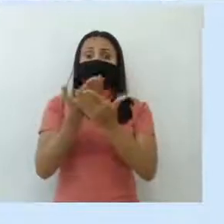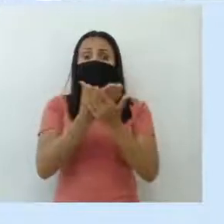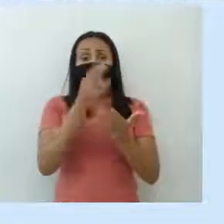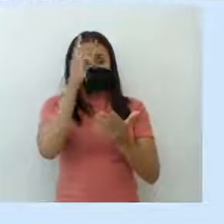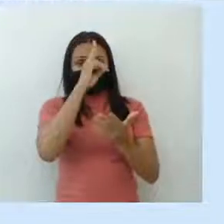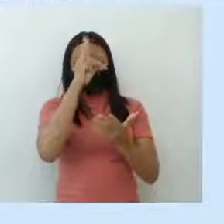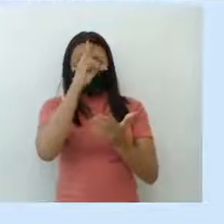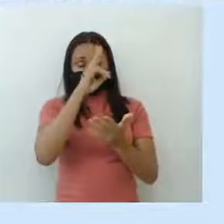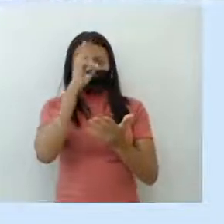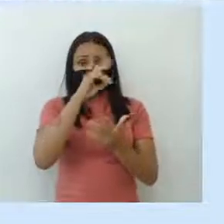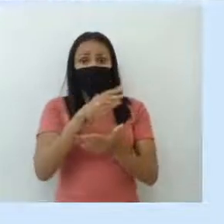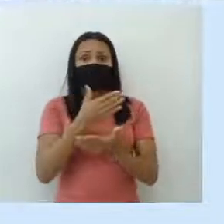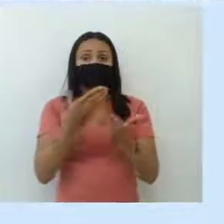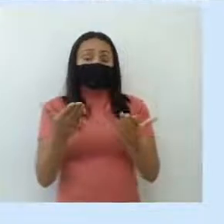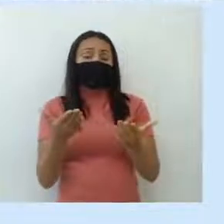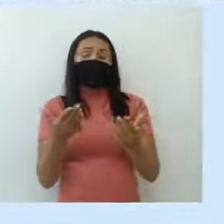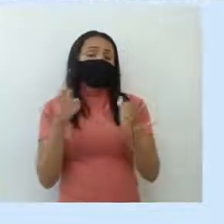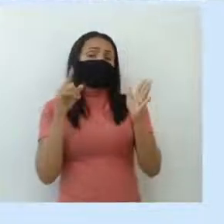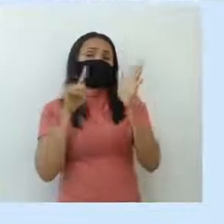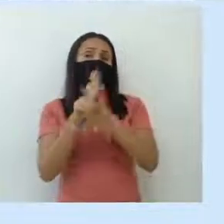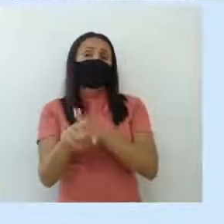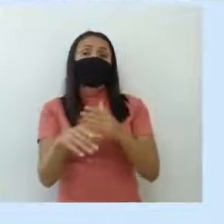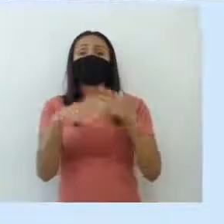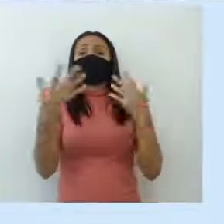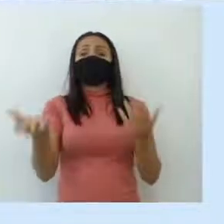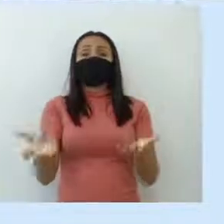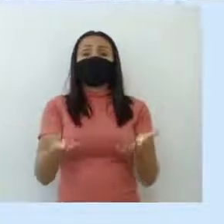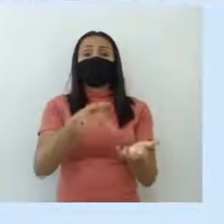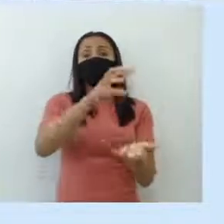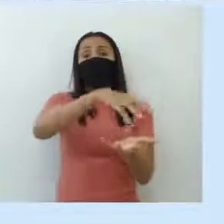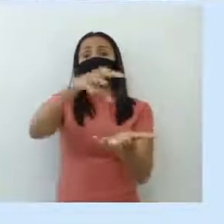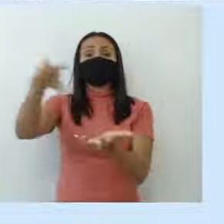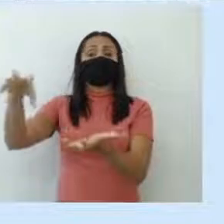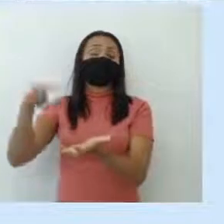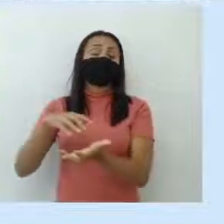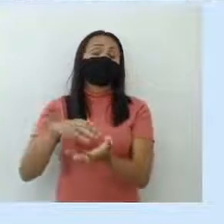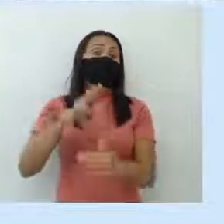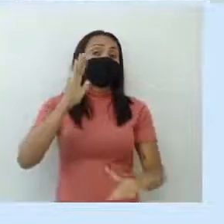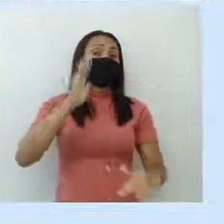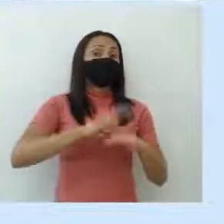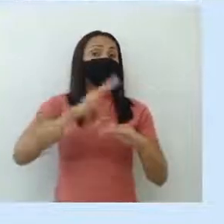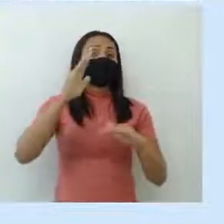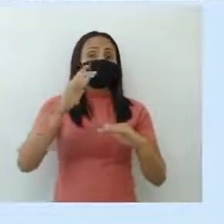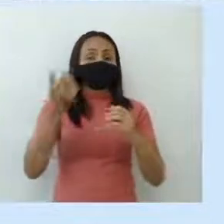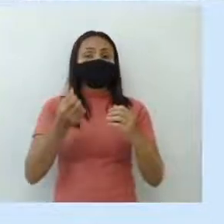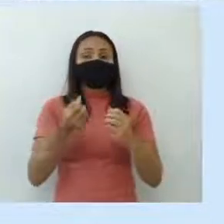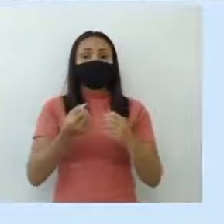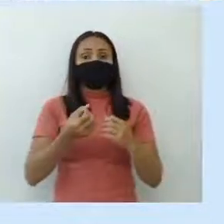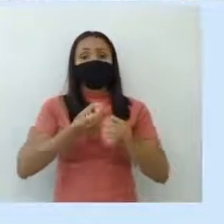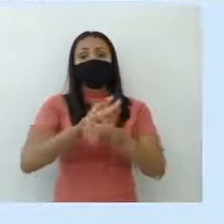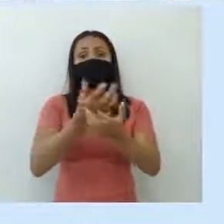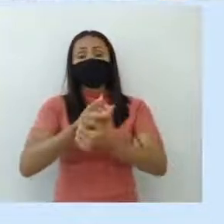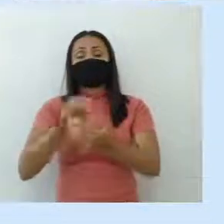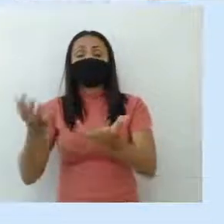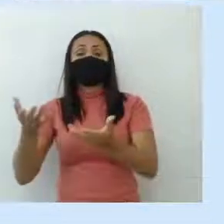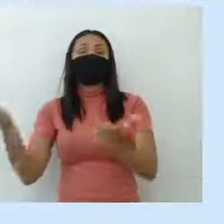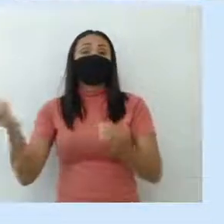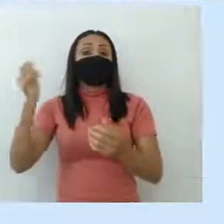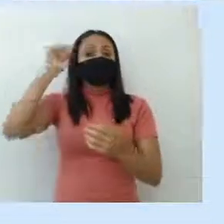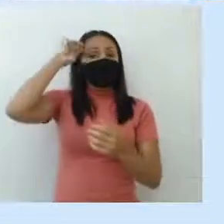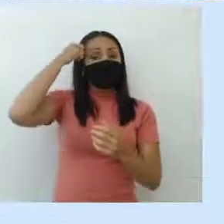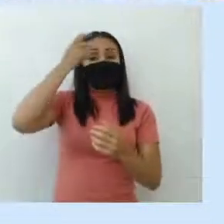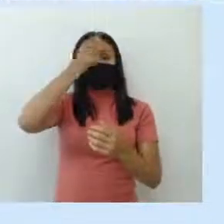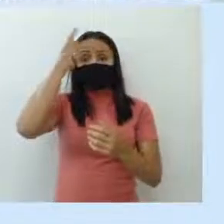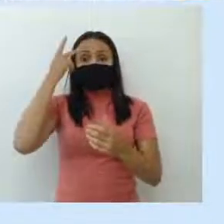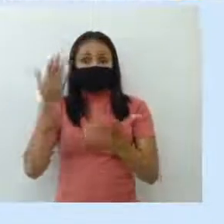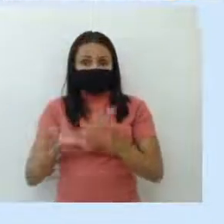do professor Cláudio, né, você começa a perguntar quais as regiões que mais, né, isso, forneciam escravos. Cabo da Guiné e o reino de